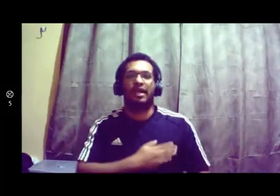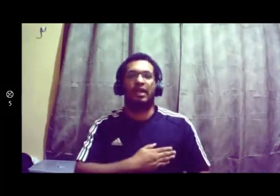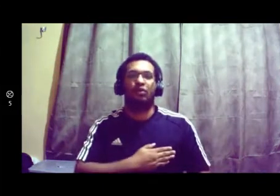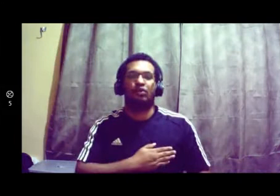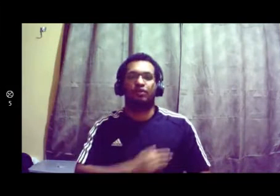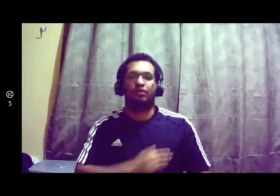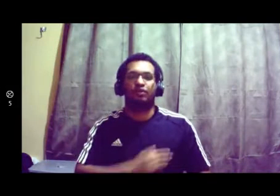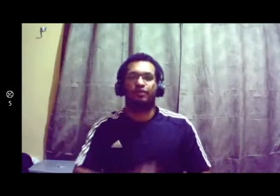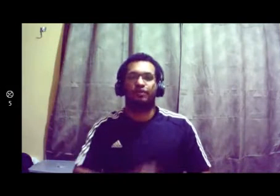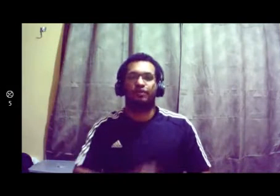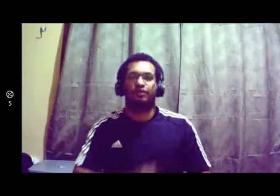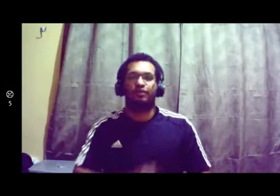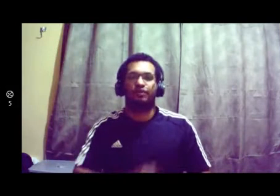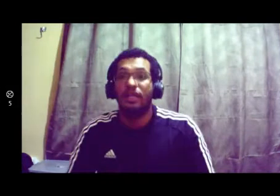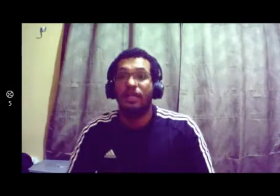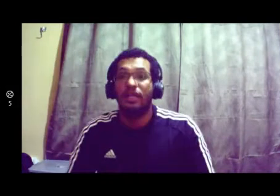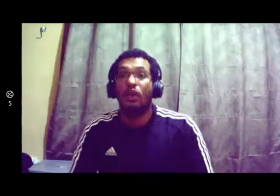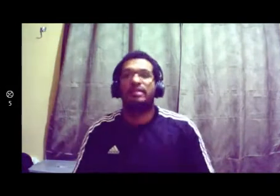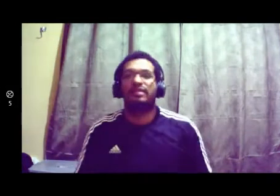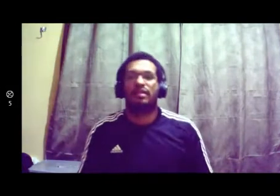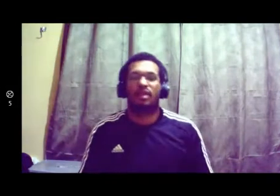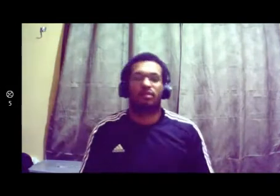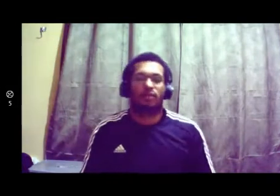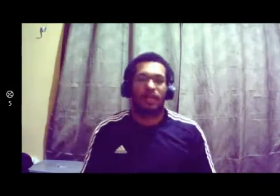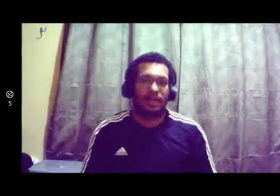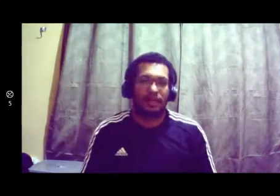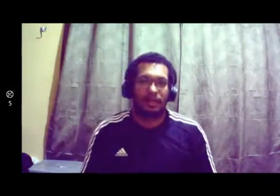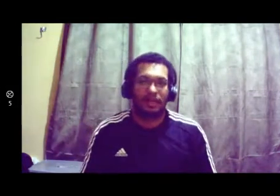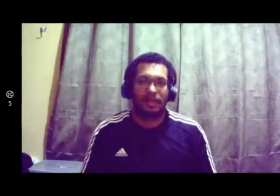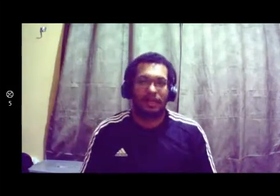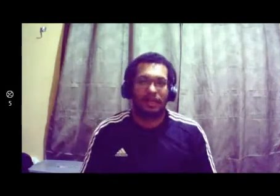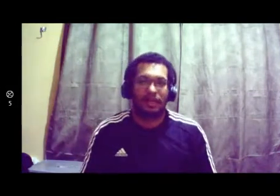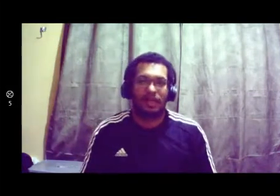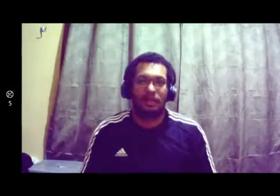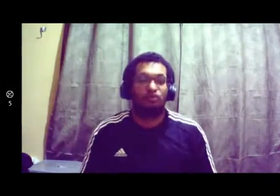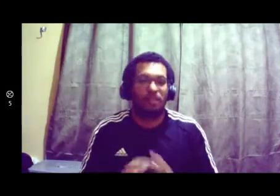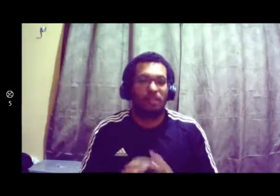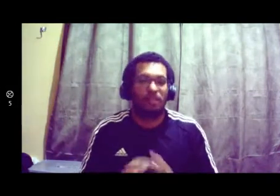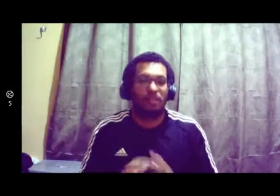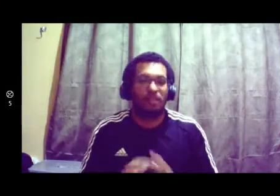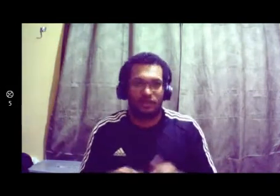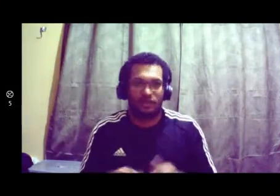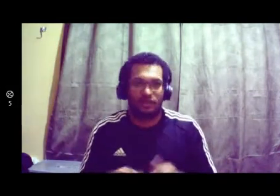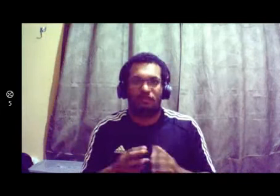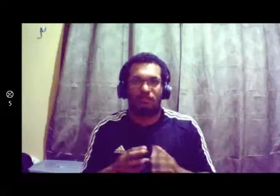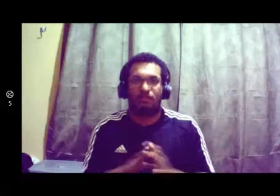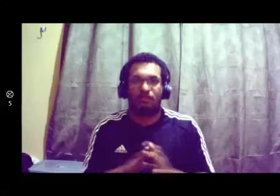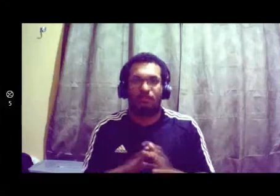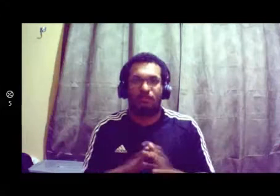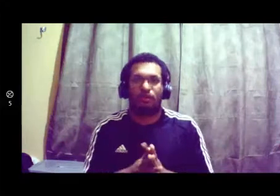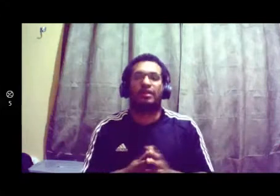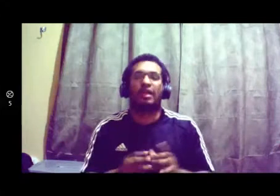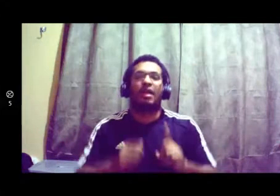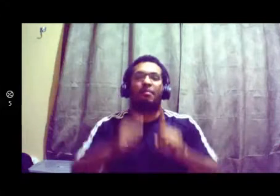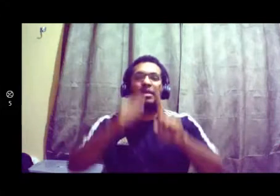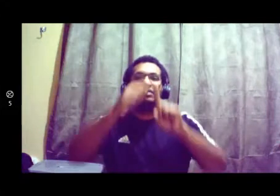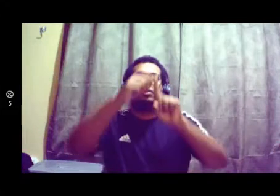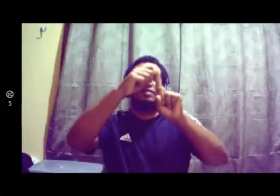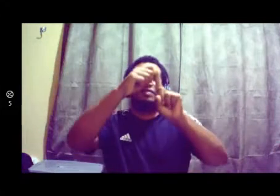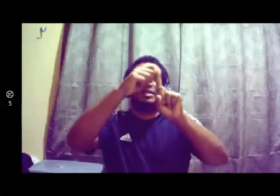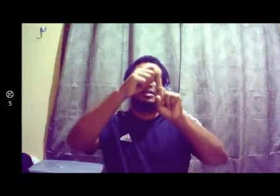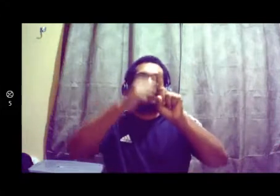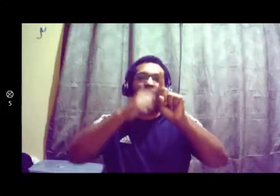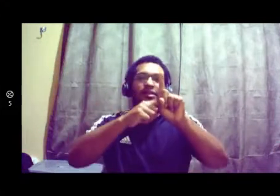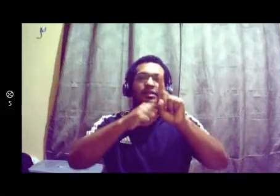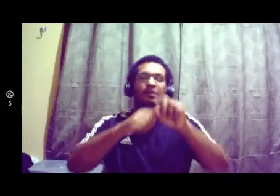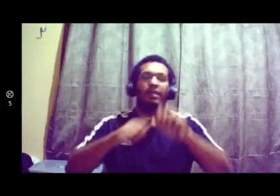assim, agosto. O mês de setembro, eu não sei por que ele é assim, eu já tentei ver por que ele é assim, mas você